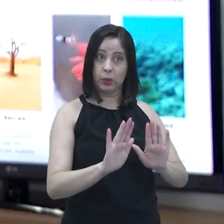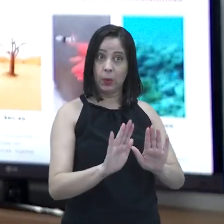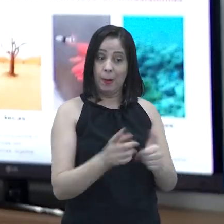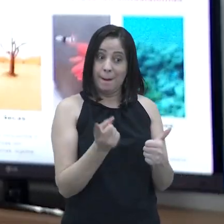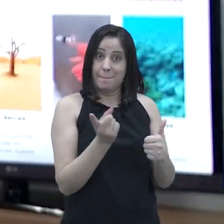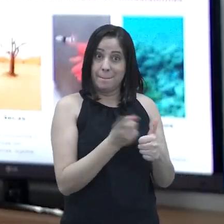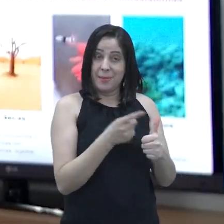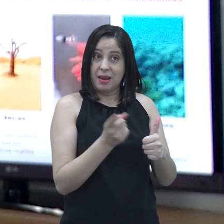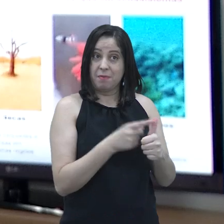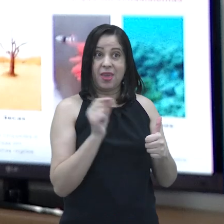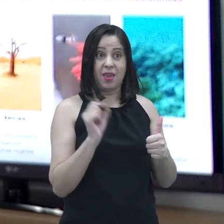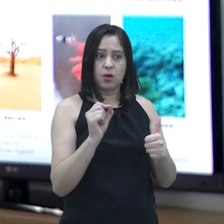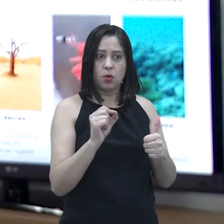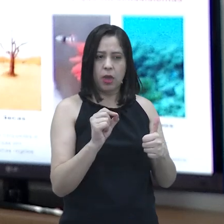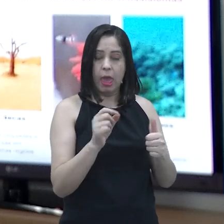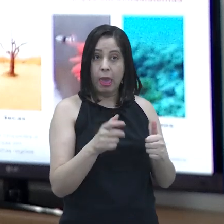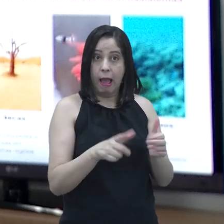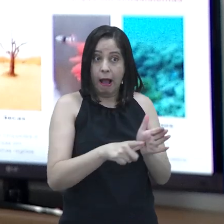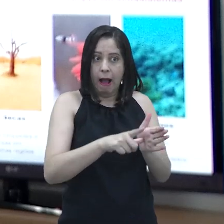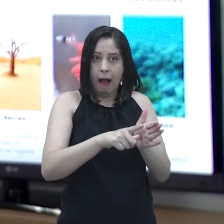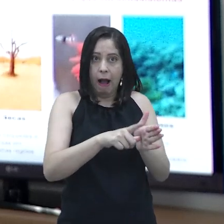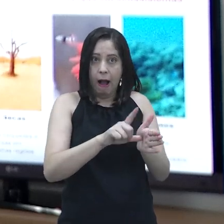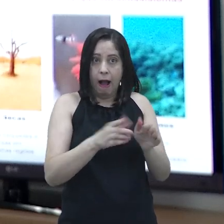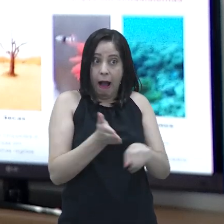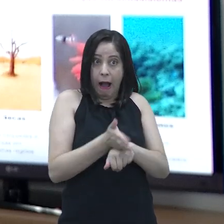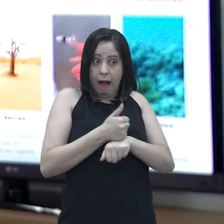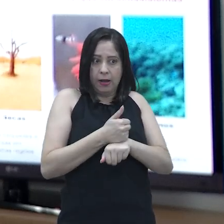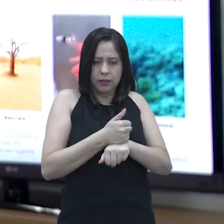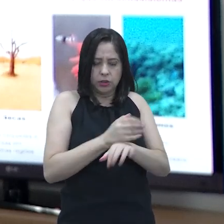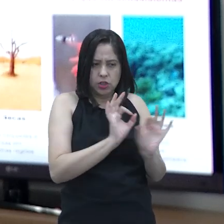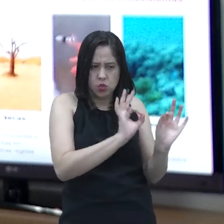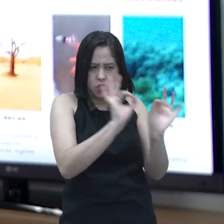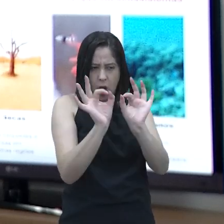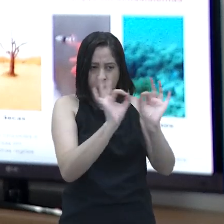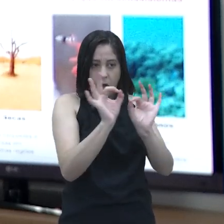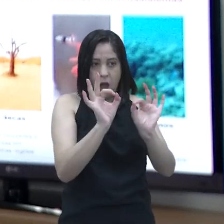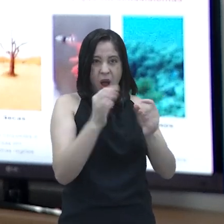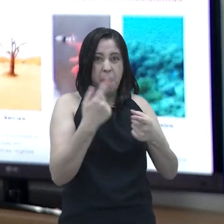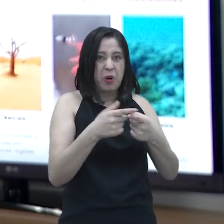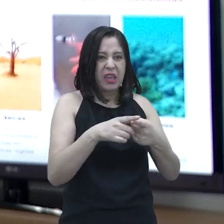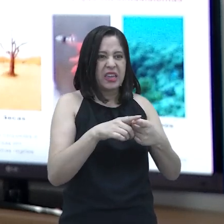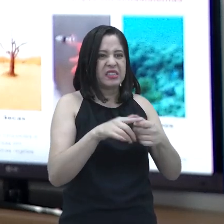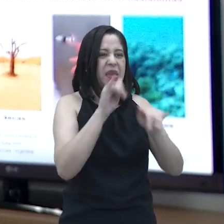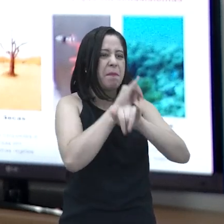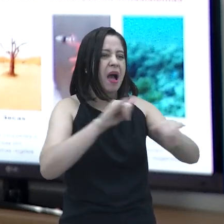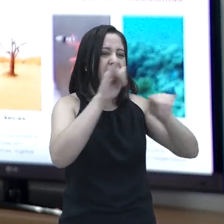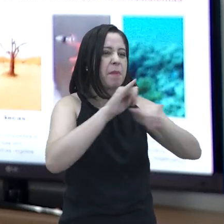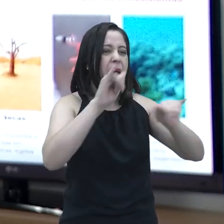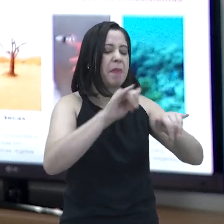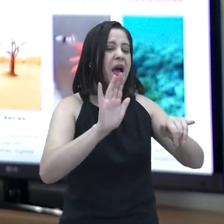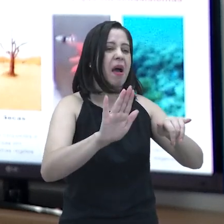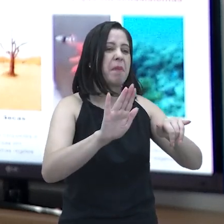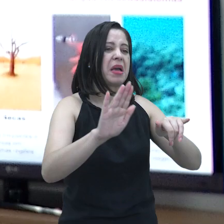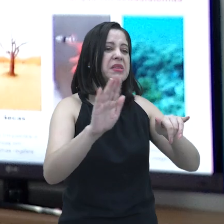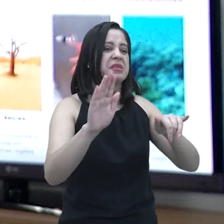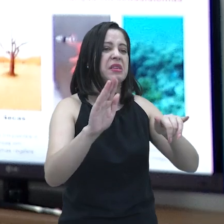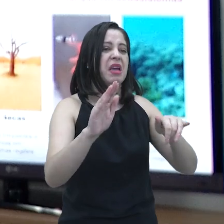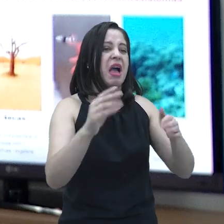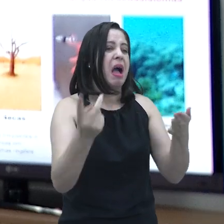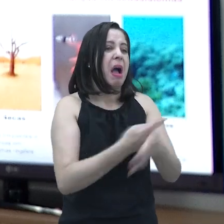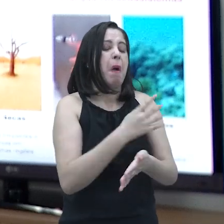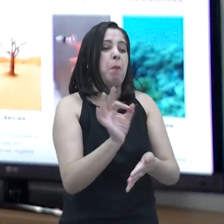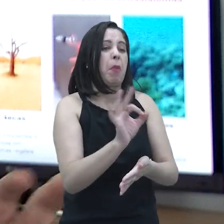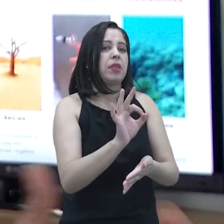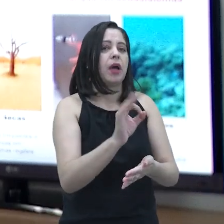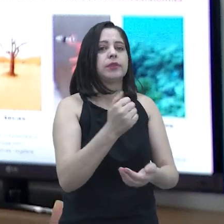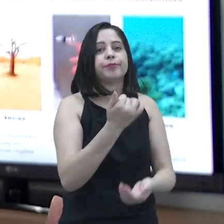primeiro é aprimorar, porque o pior que pode acontecer é emitir um alerta que termina não acontecendo. Às vezes é melhor,